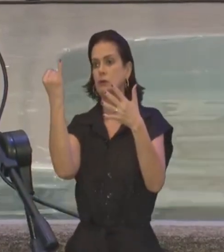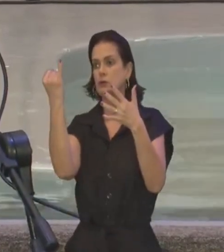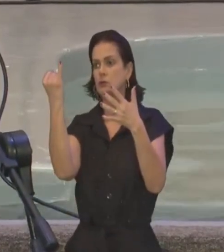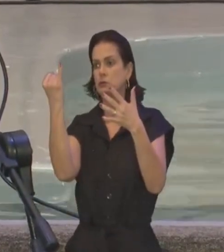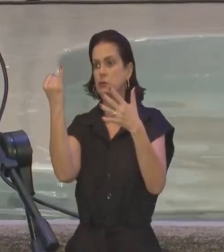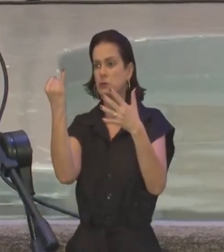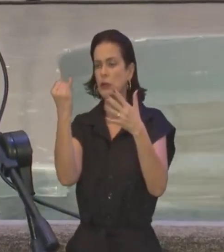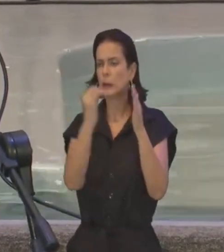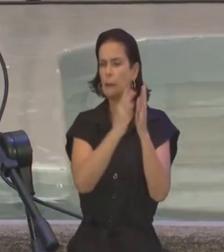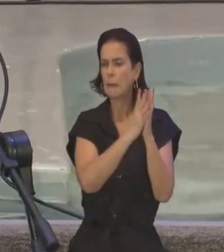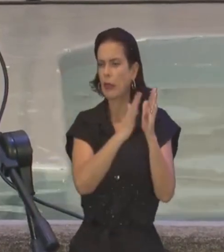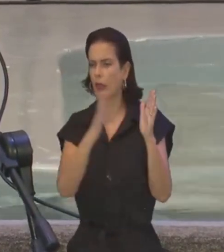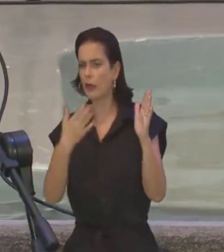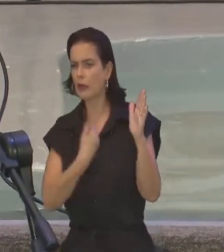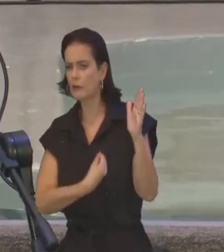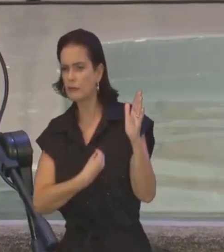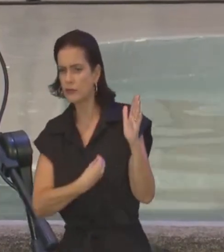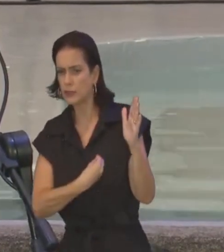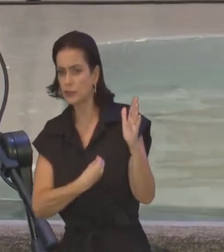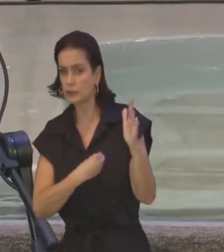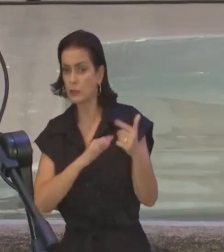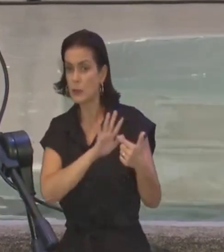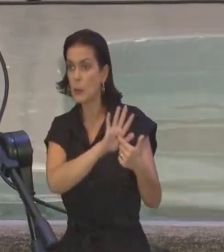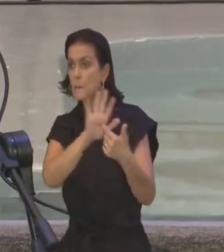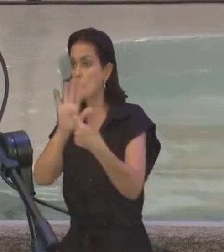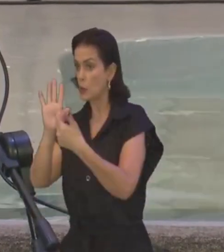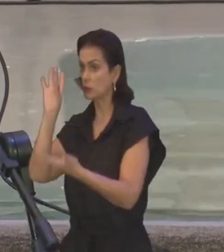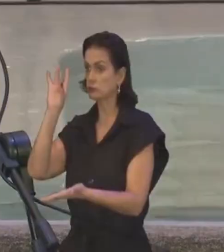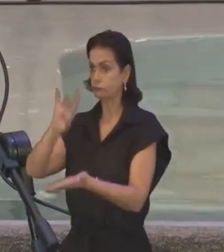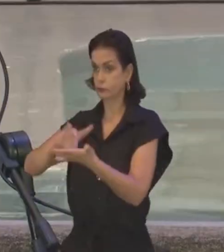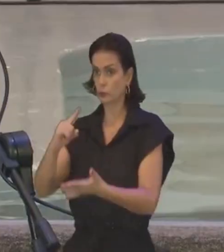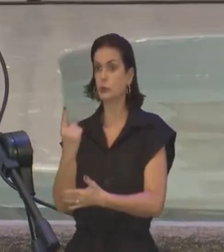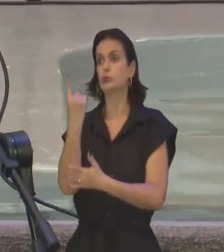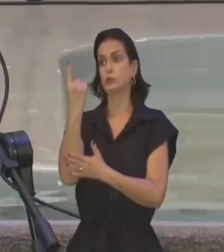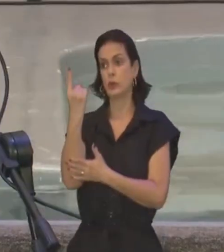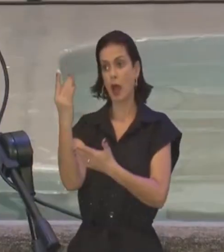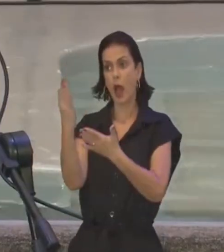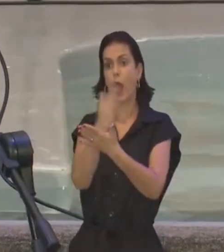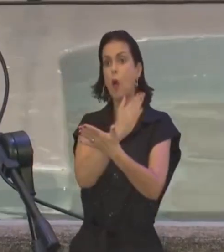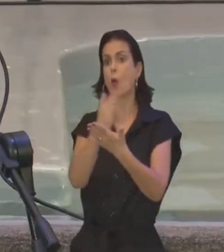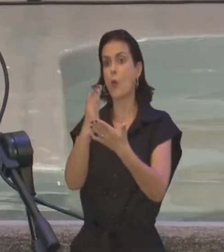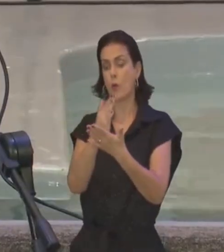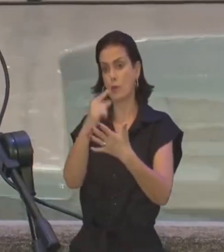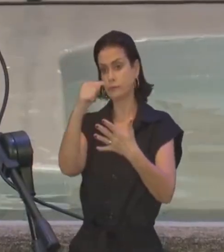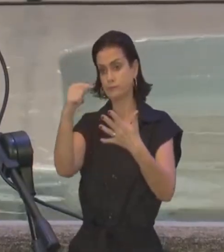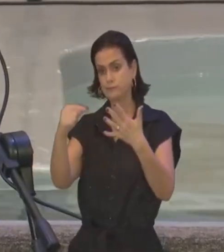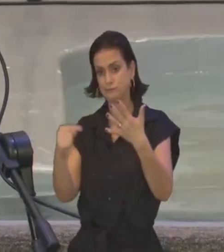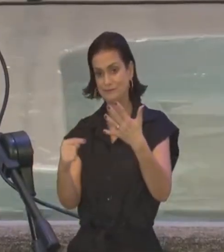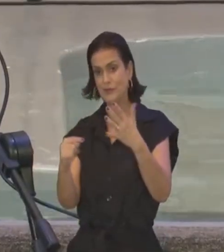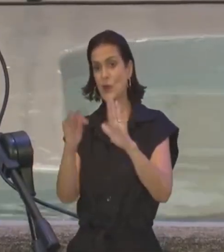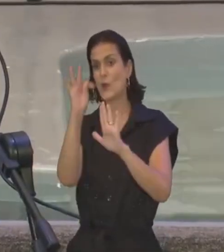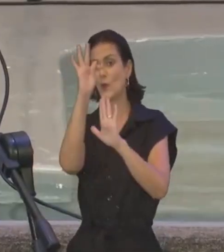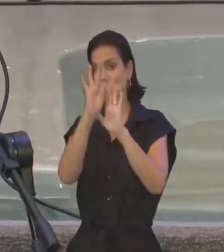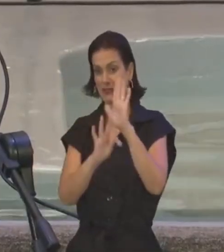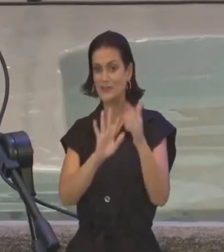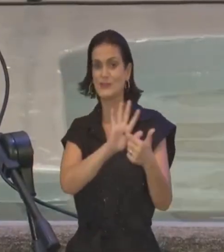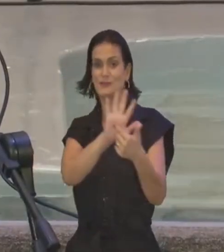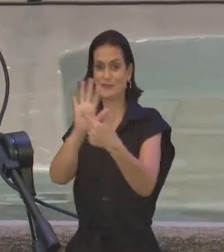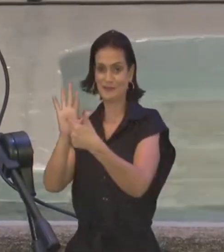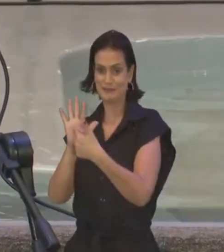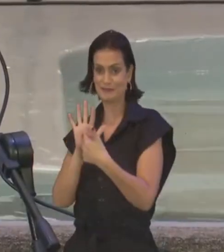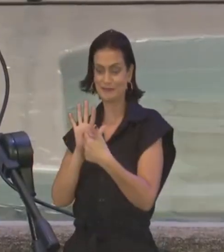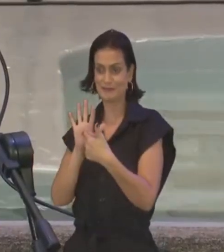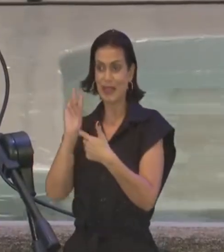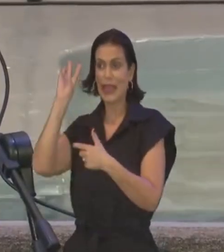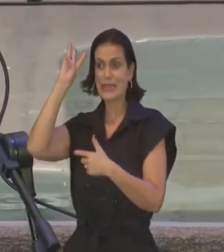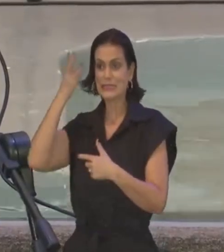nosso cotidiano para nos mostrar uma verdade ou algumas verdades que o texto assim nos mostra.